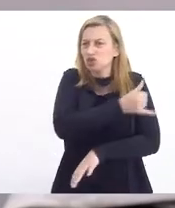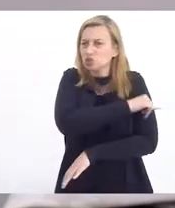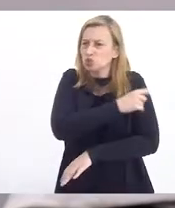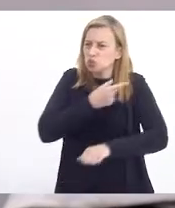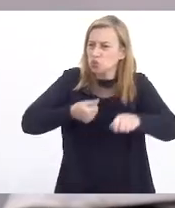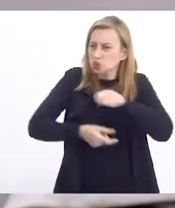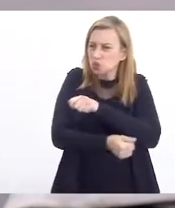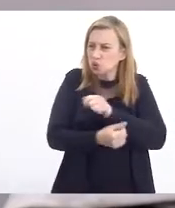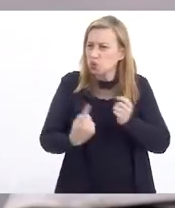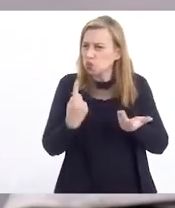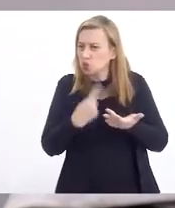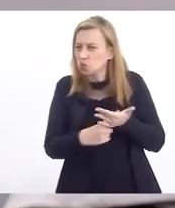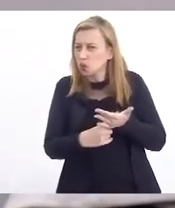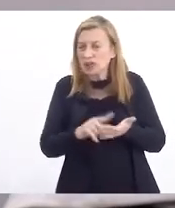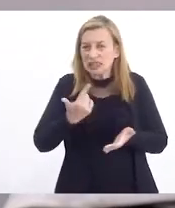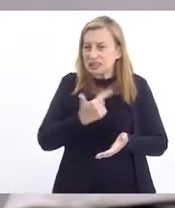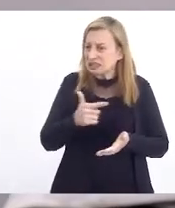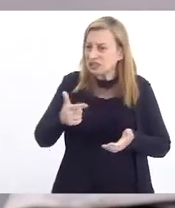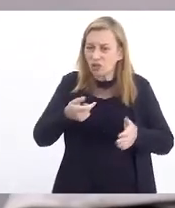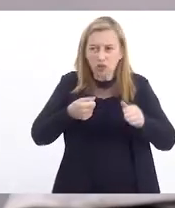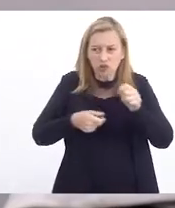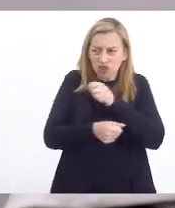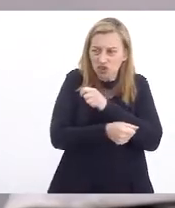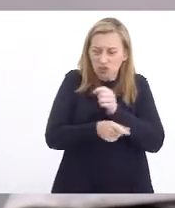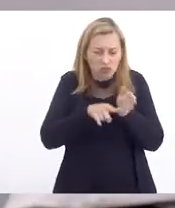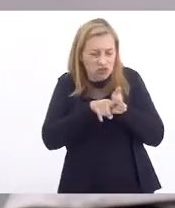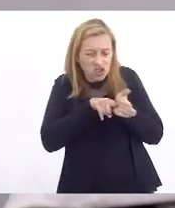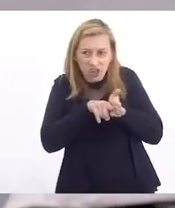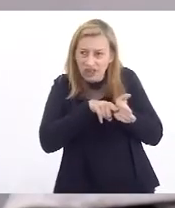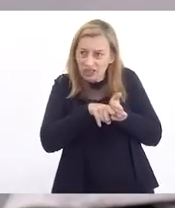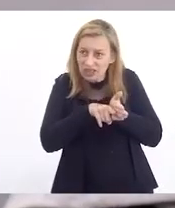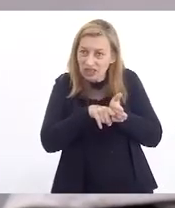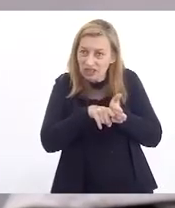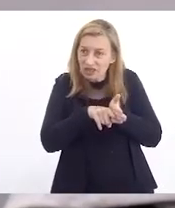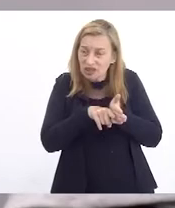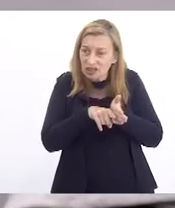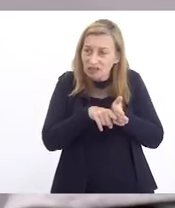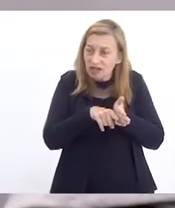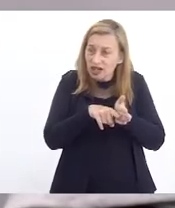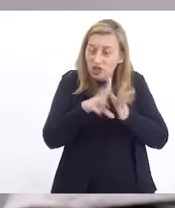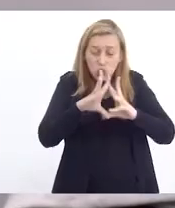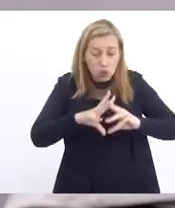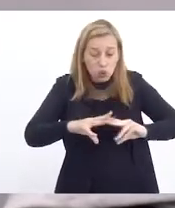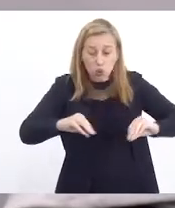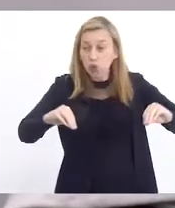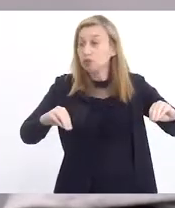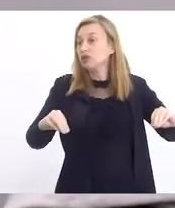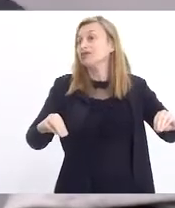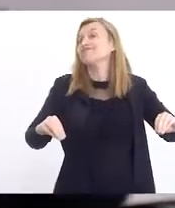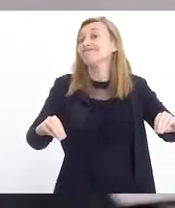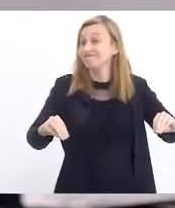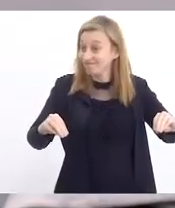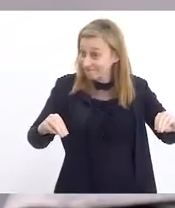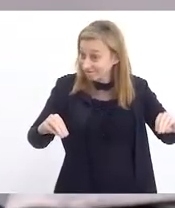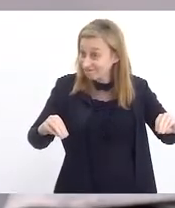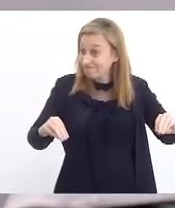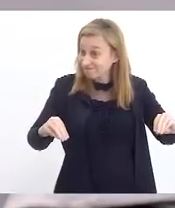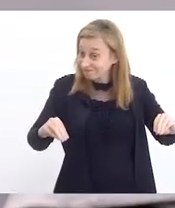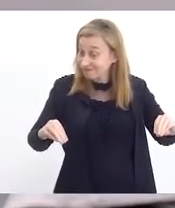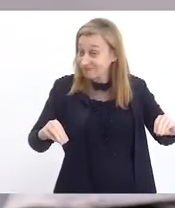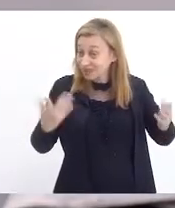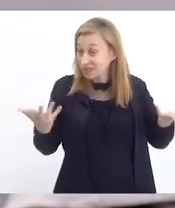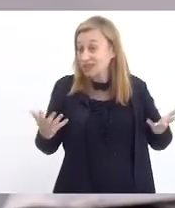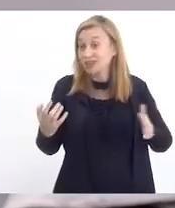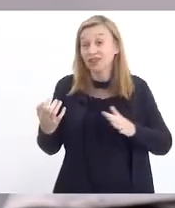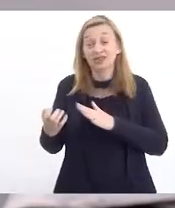investimento. Se o investimento não for fiscalizado, ele vai virar pó, ainda mais esses cronogramas das